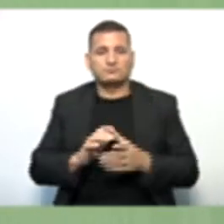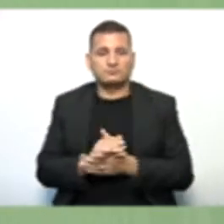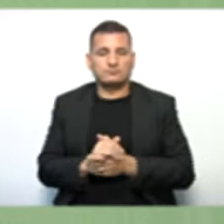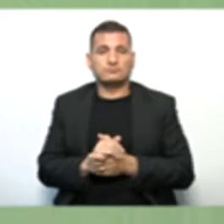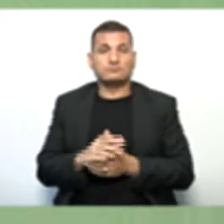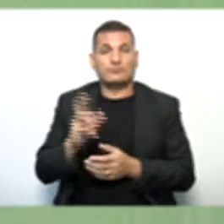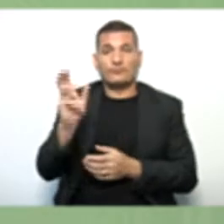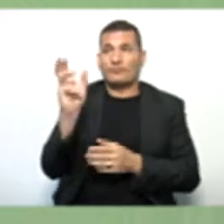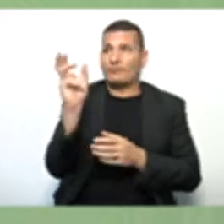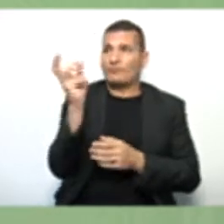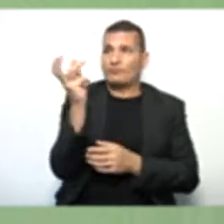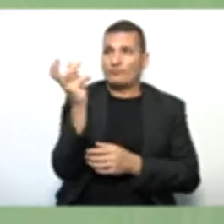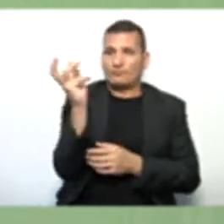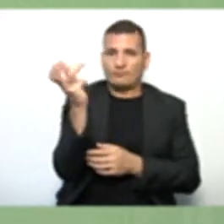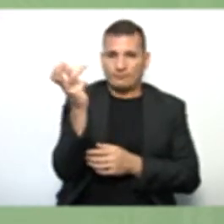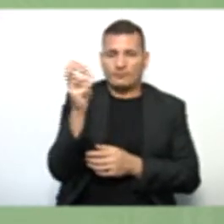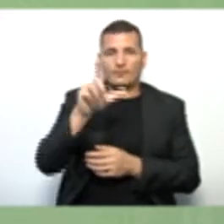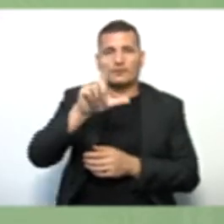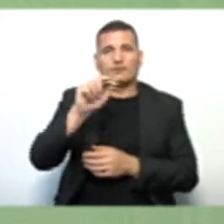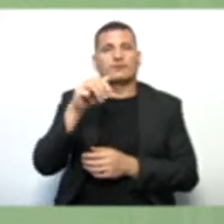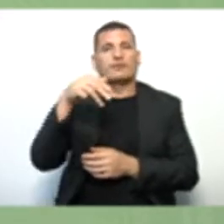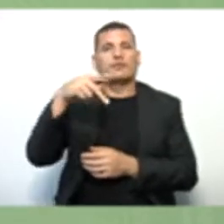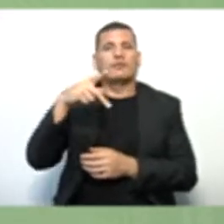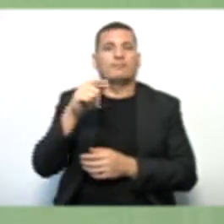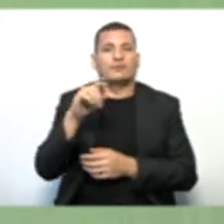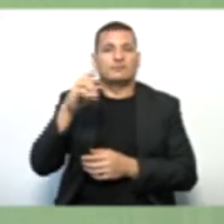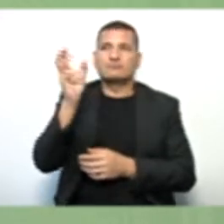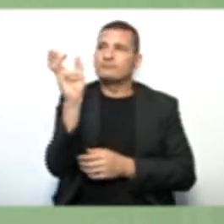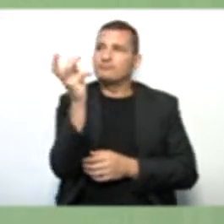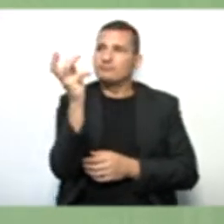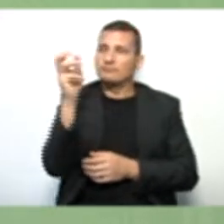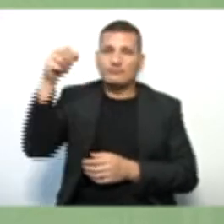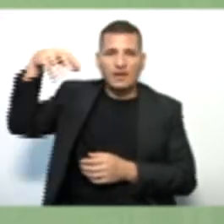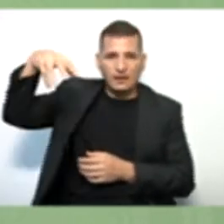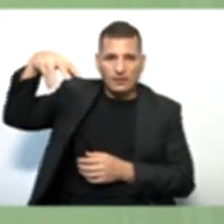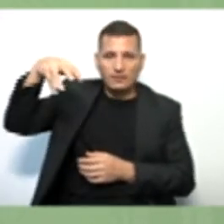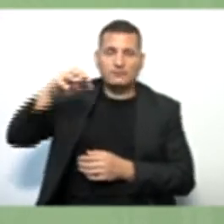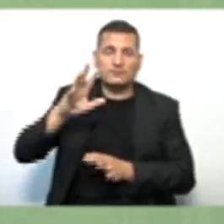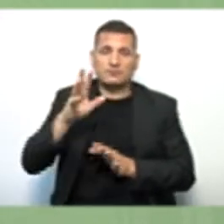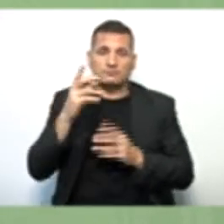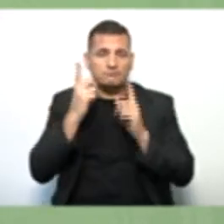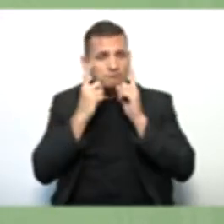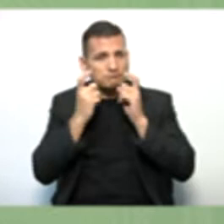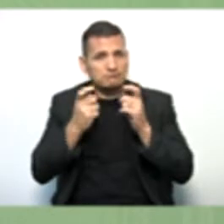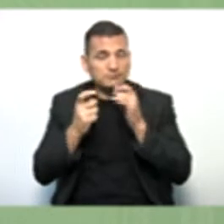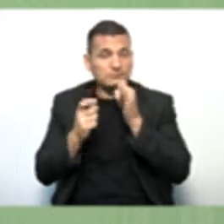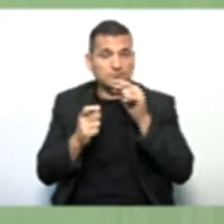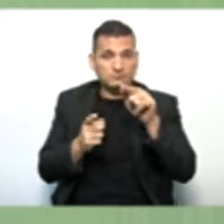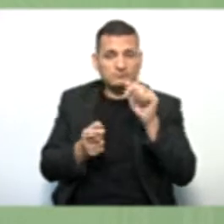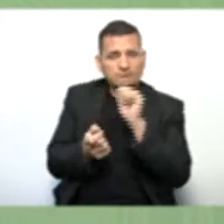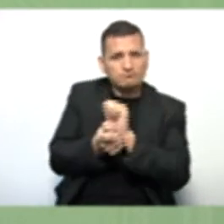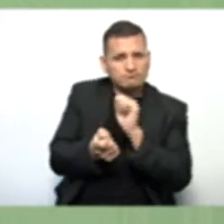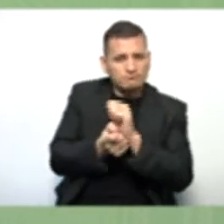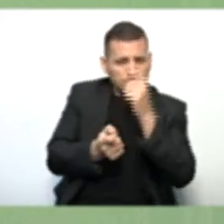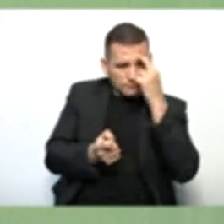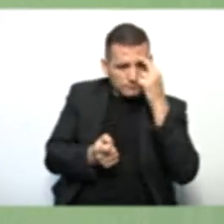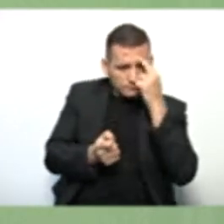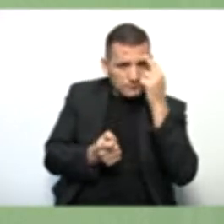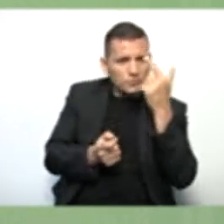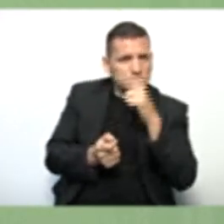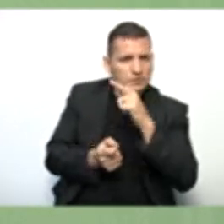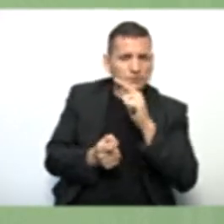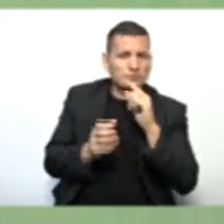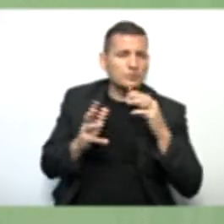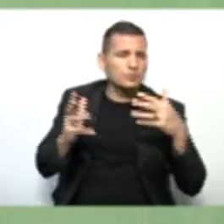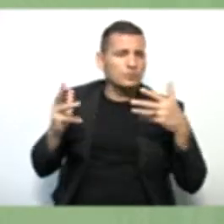Trocar uma lâmpada também faz parte de um passo a passo. E é interessante, se você realmente se esforçar um pouquinho e perceber, a gente consegue colocar